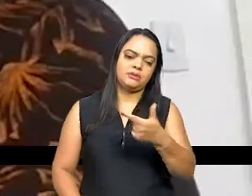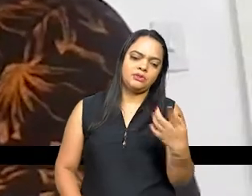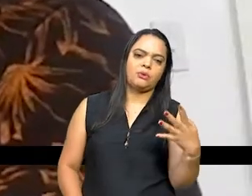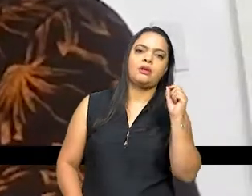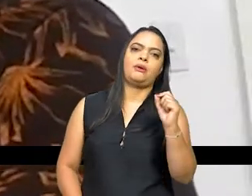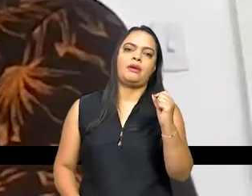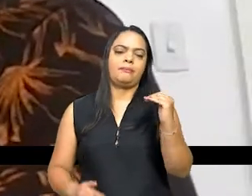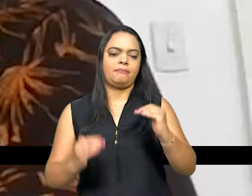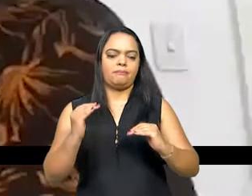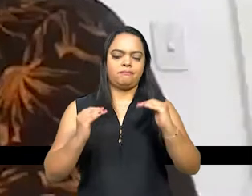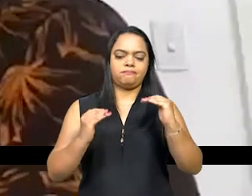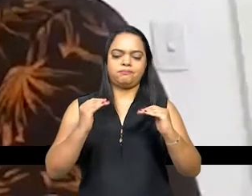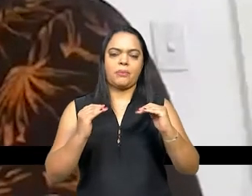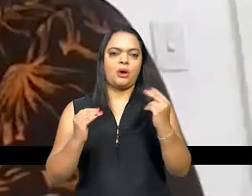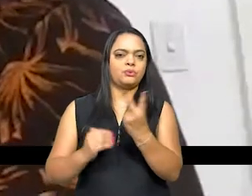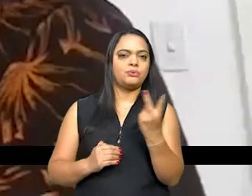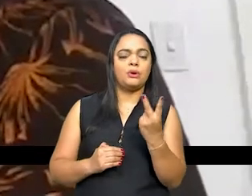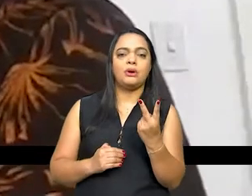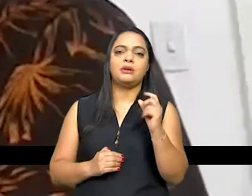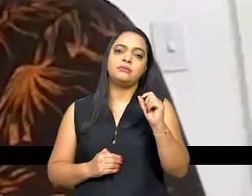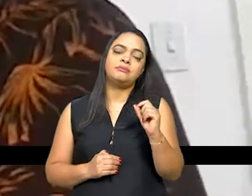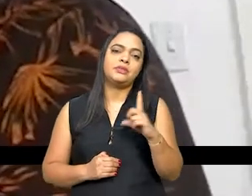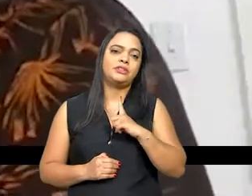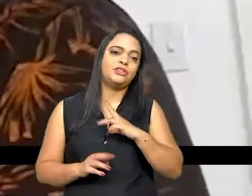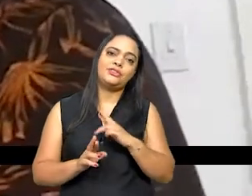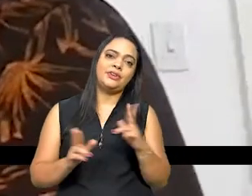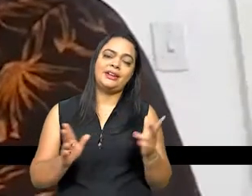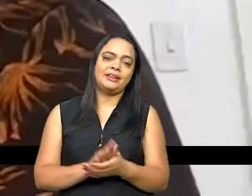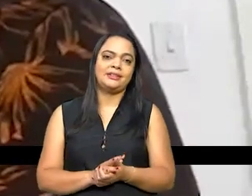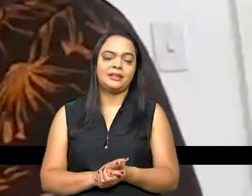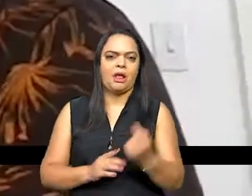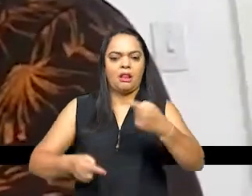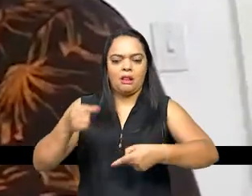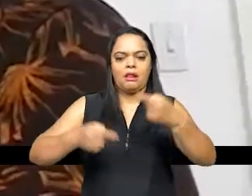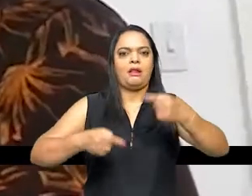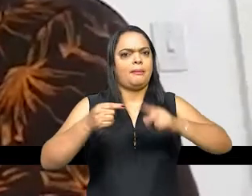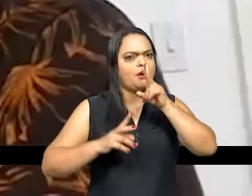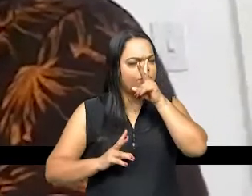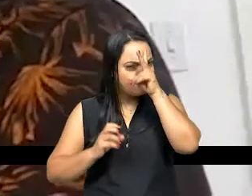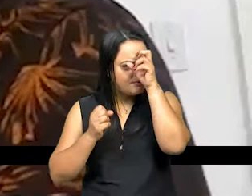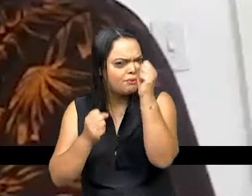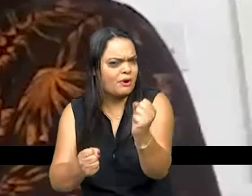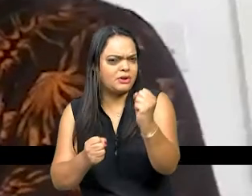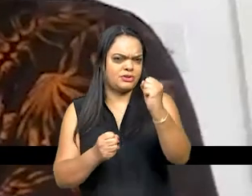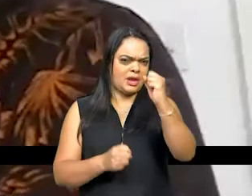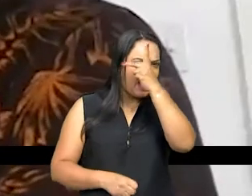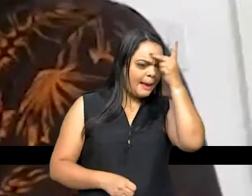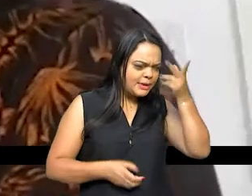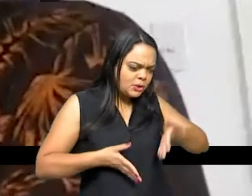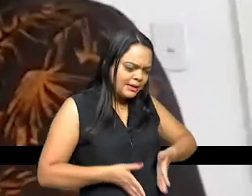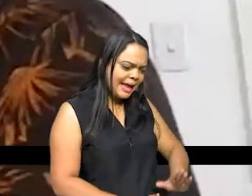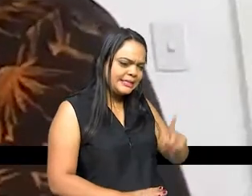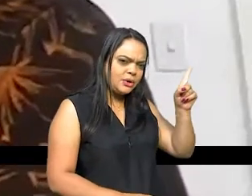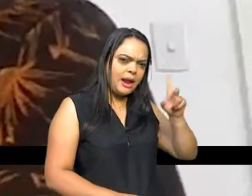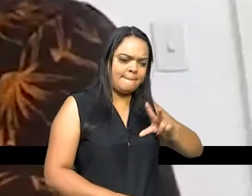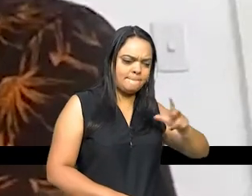em equivalência essas duas identidades que eram hierarquizadas, né? Então, esse debate está muito forte, o branco, o português que é nascido no Brasil